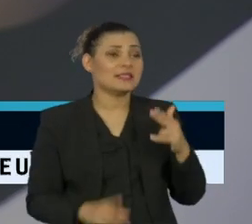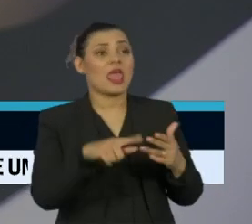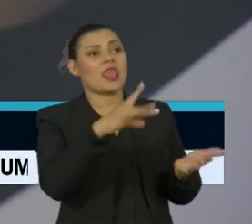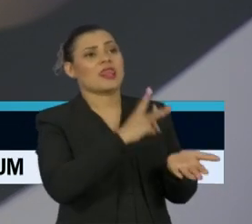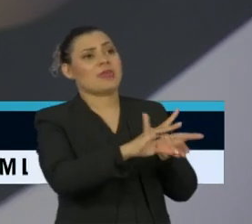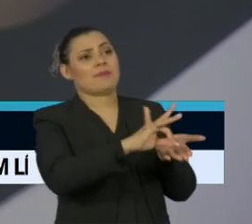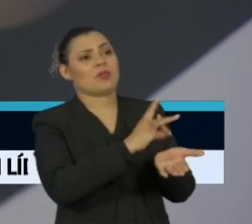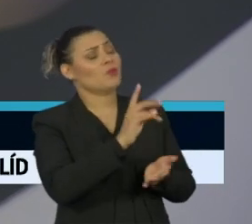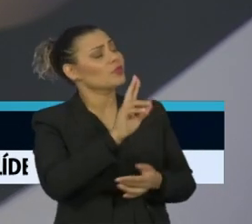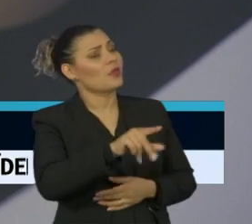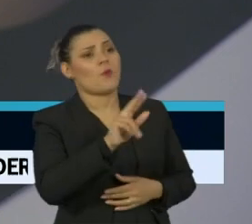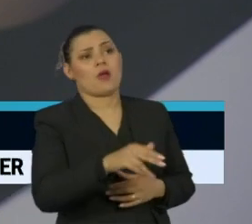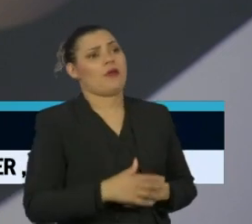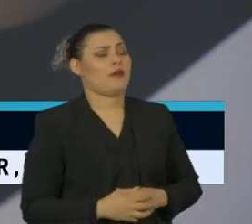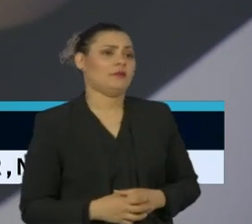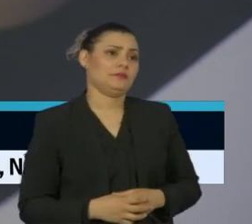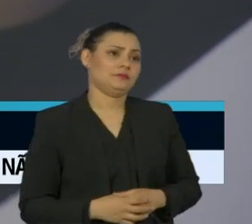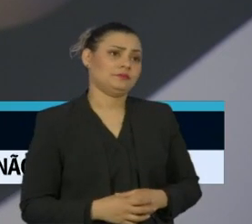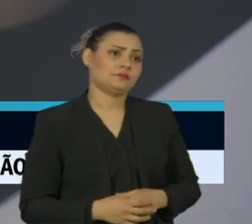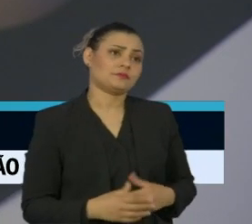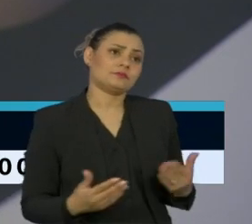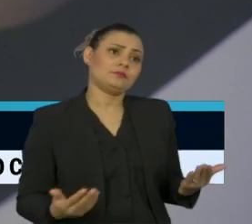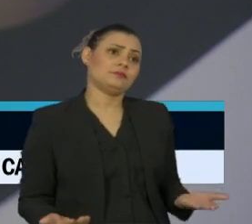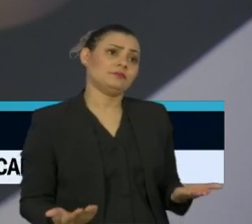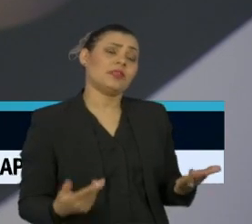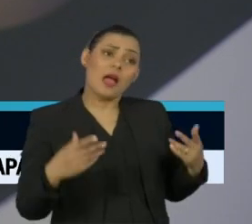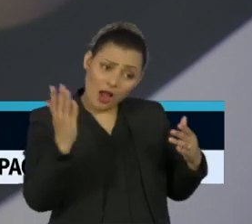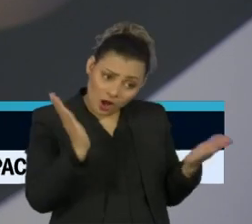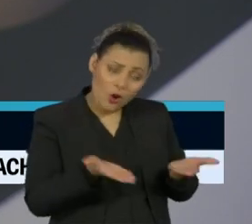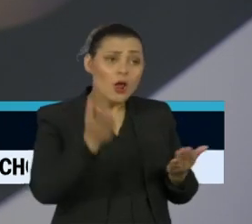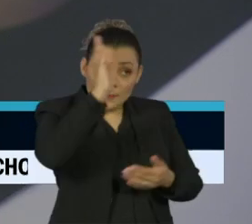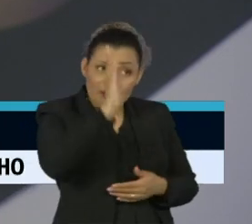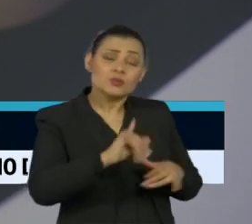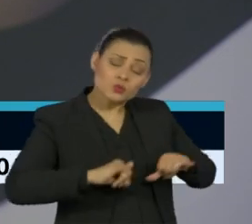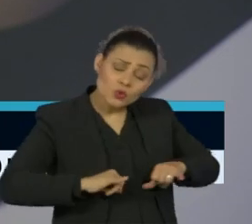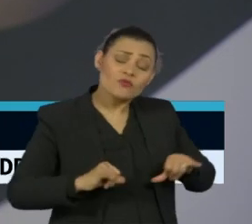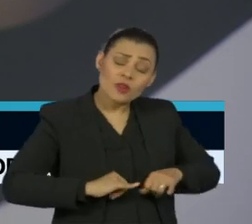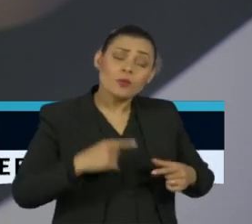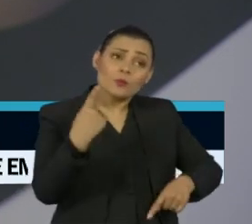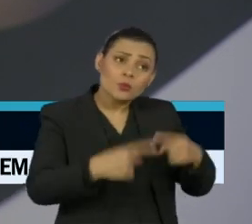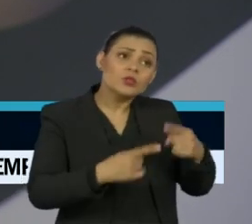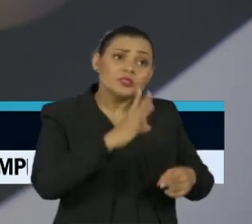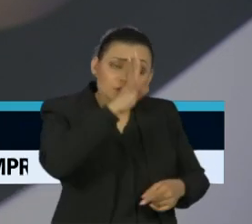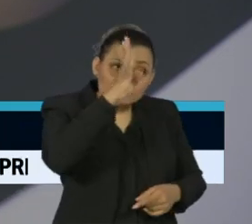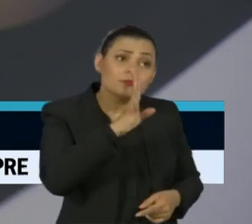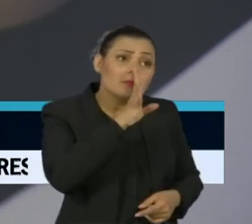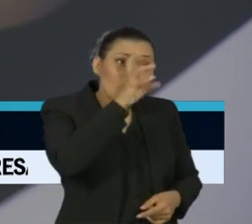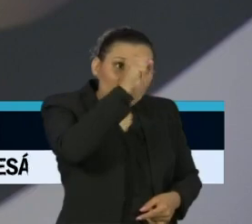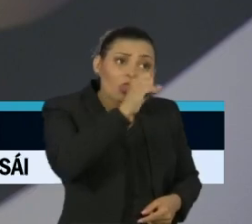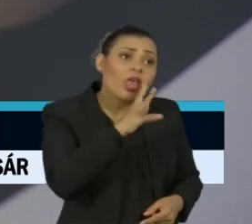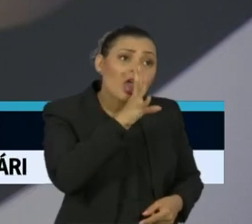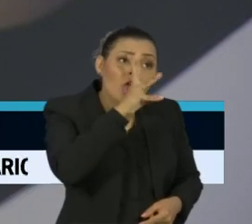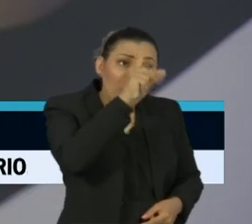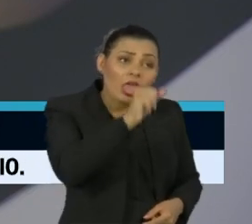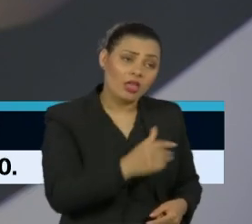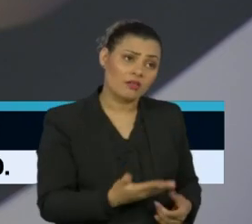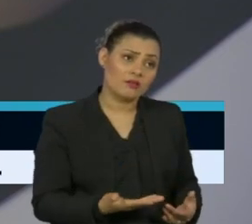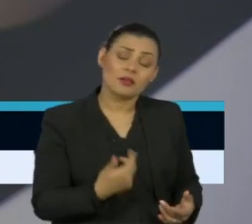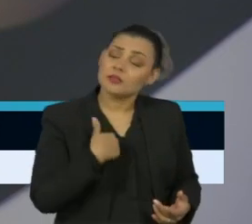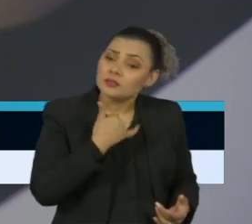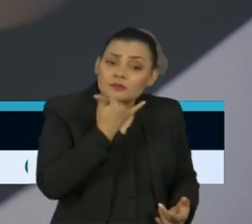inimigo né e agora a gente o brasil está sofrendo as consequências de uma política equivocada lamento ter que dizer quem